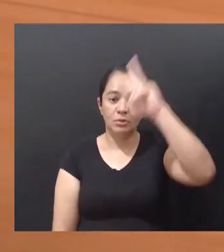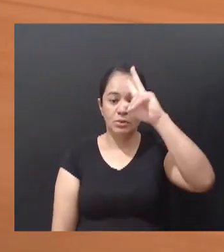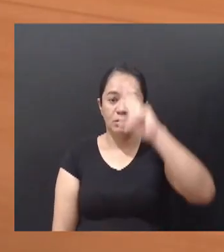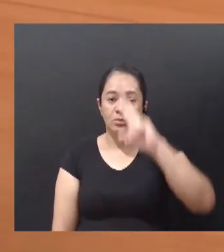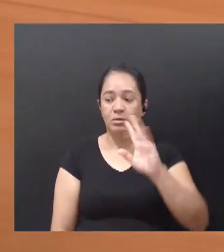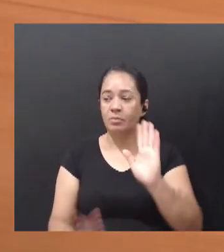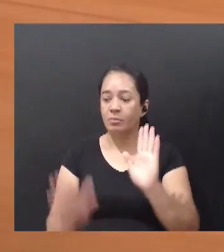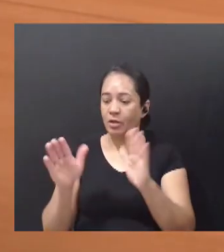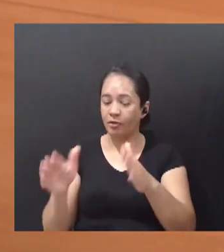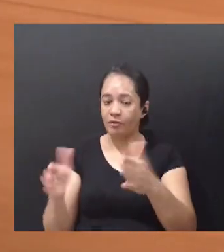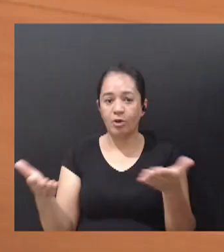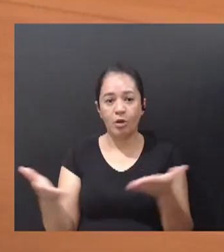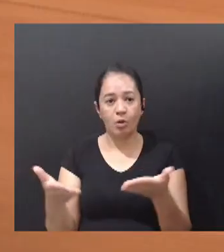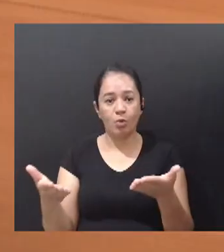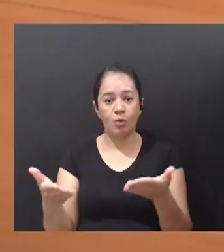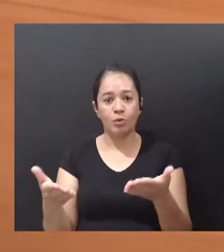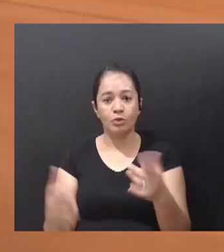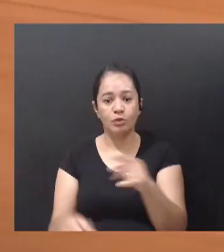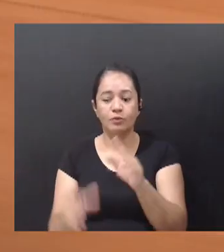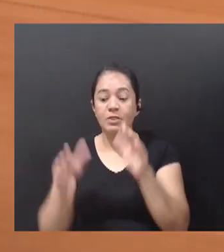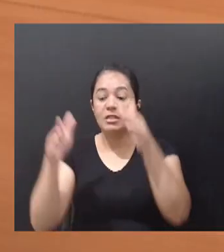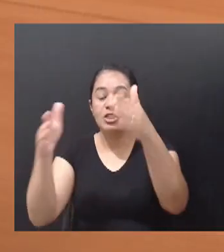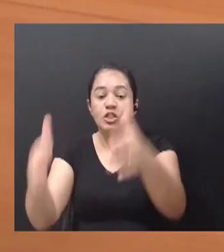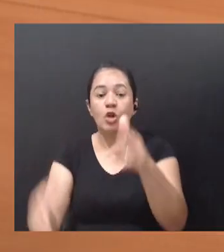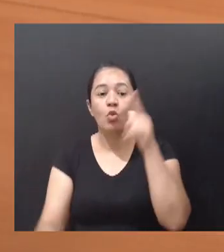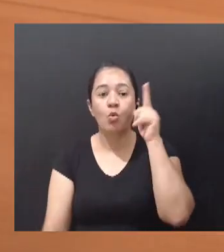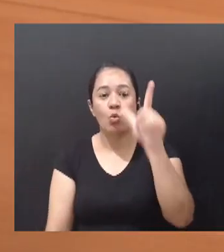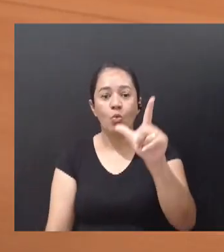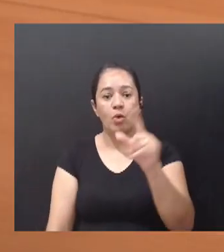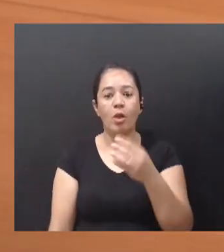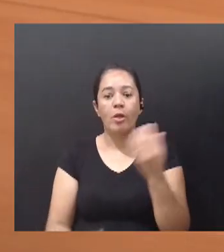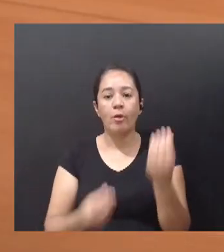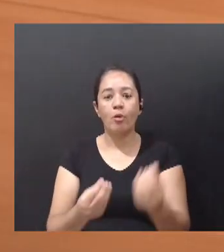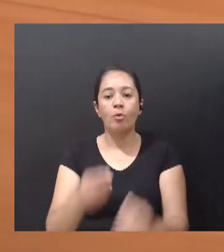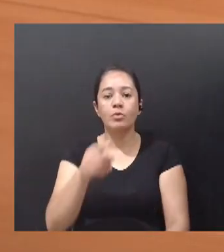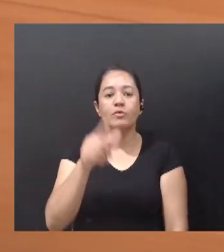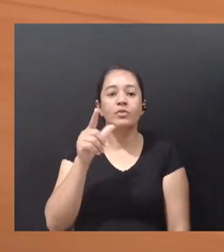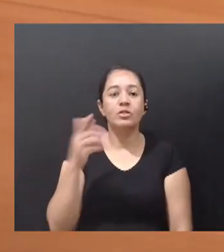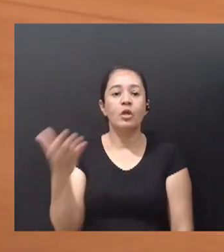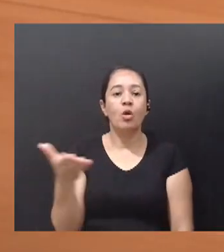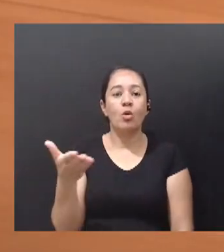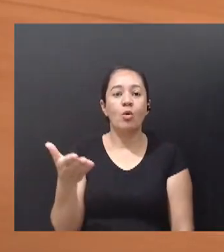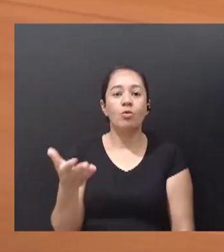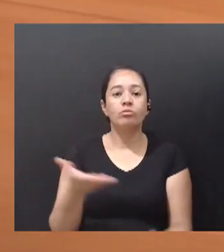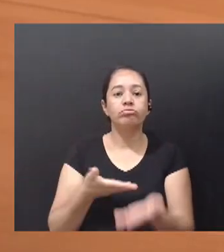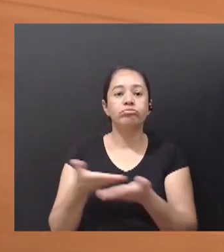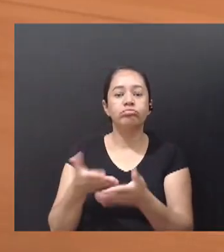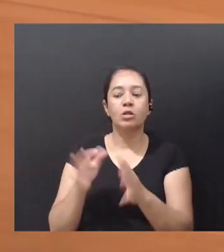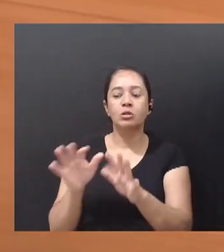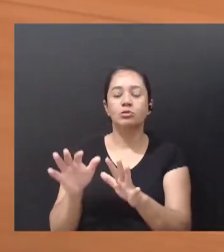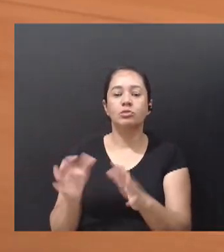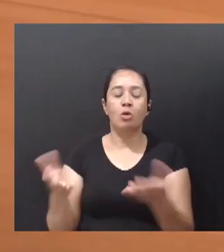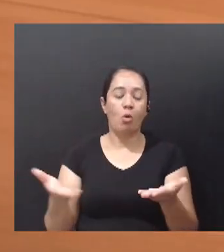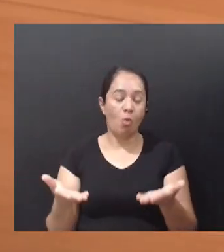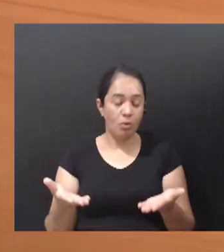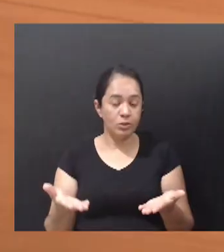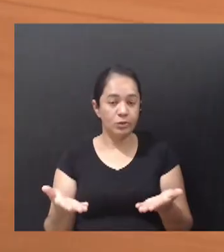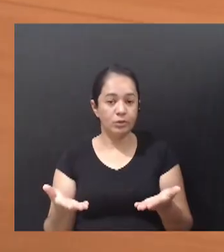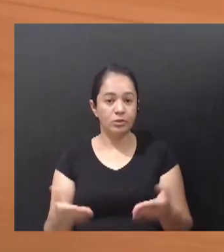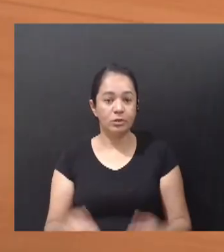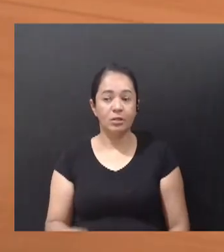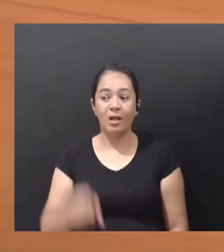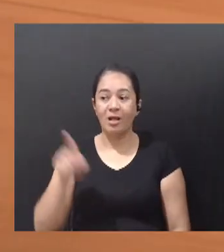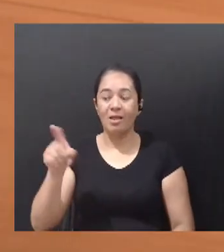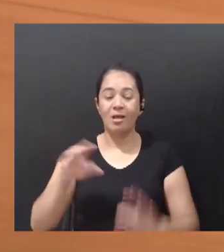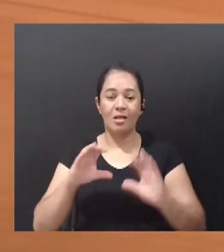o ponto onde você chegou e como que você, hoje em dia, lida com isso. Hoje em dia, lá na comunidade, tem